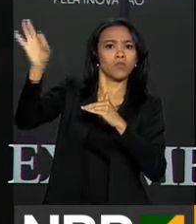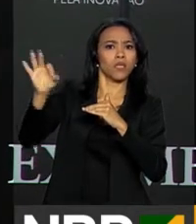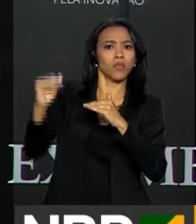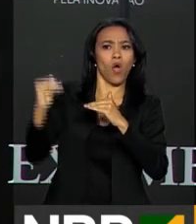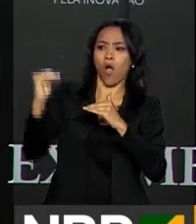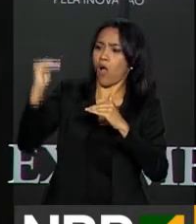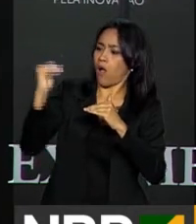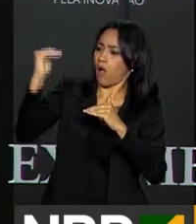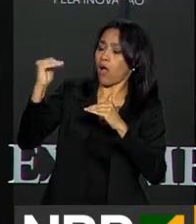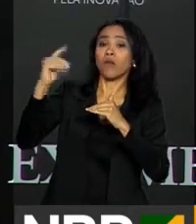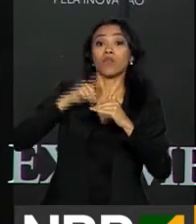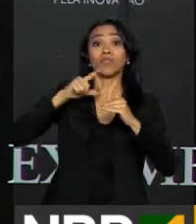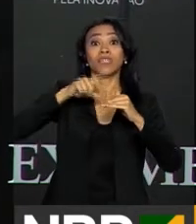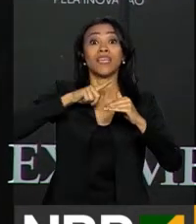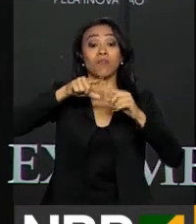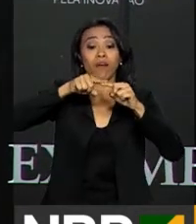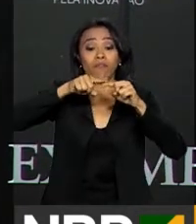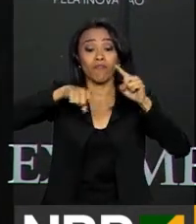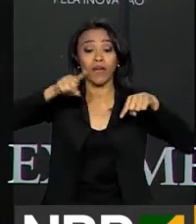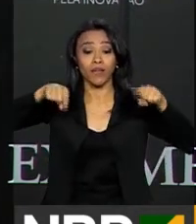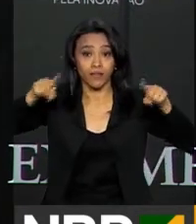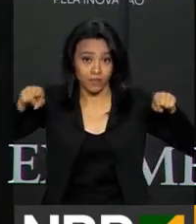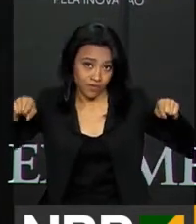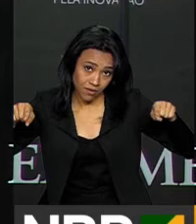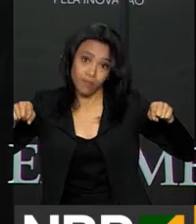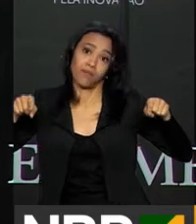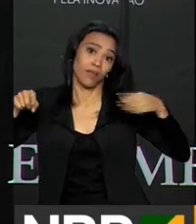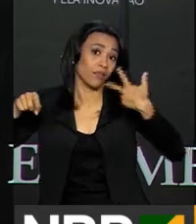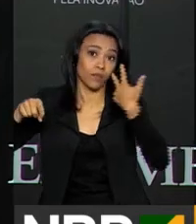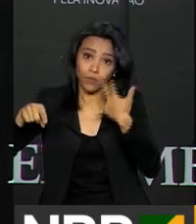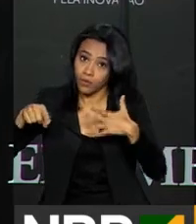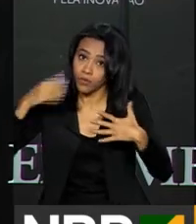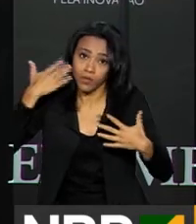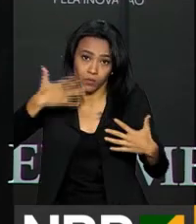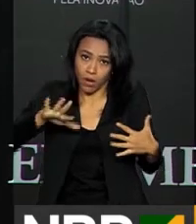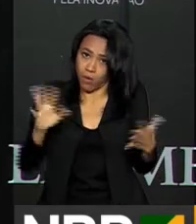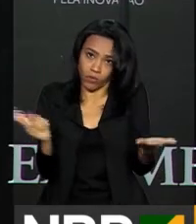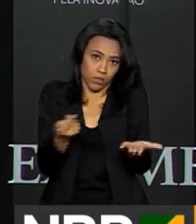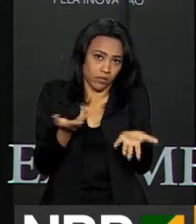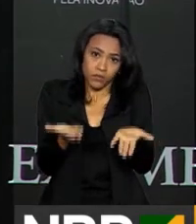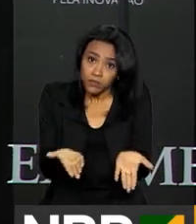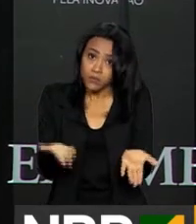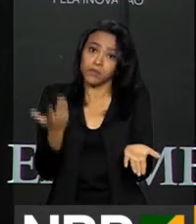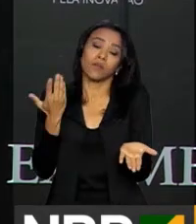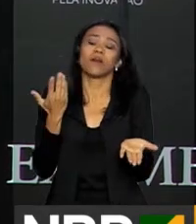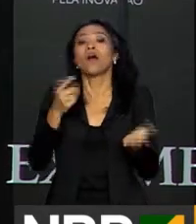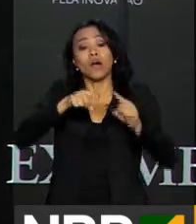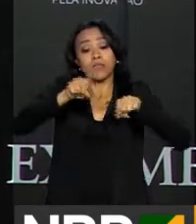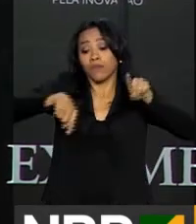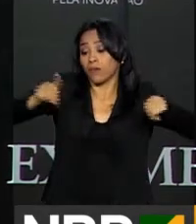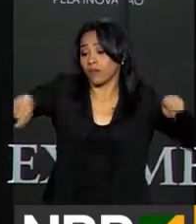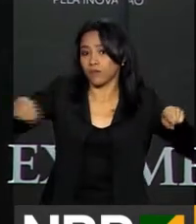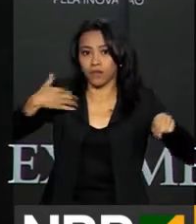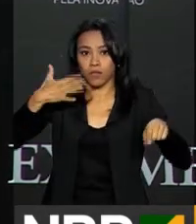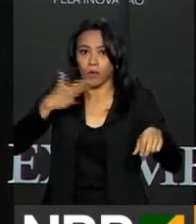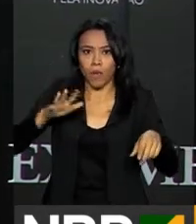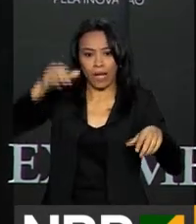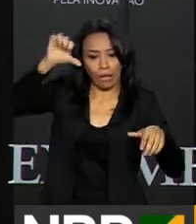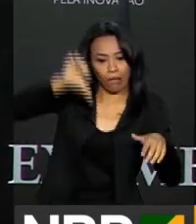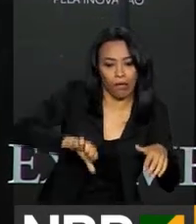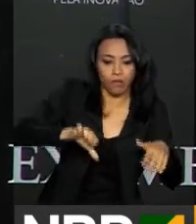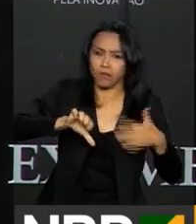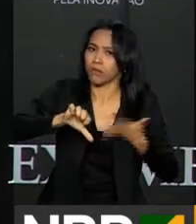há uma variação na Bolsa, que é mais do que natural, porque essas coisas são assim, uma variação na Bolsa, a Bolsa caiu, não